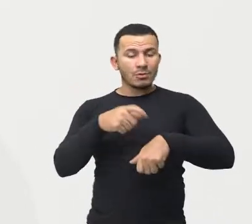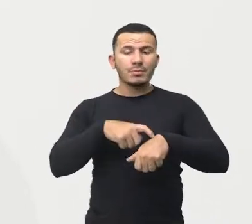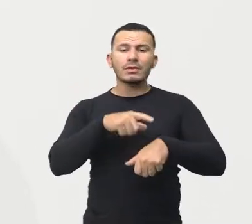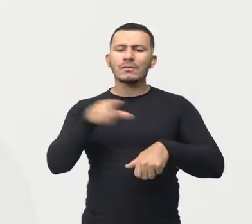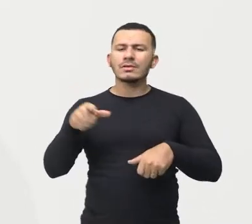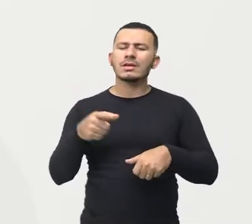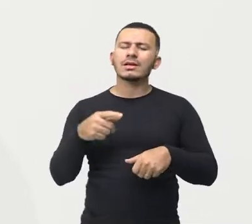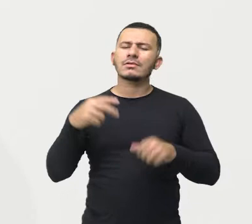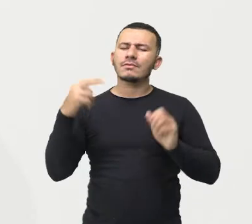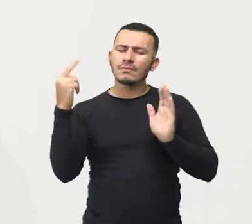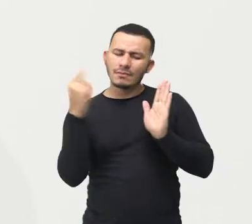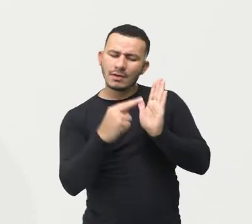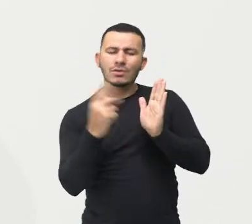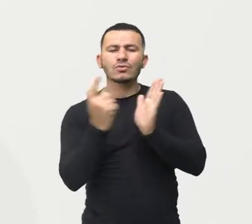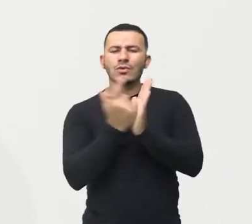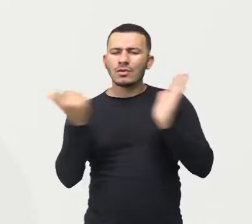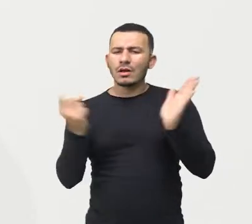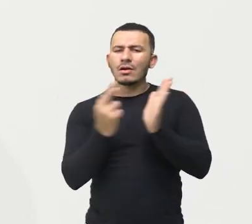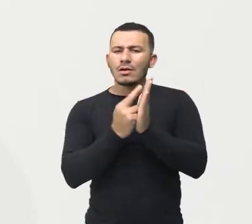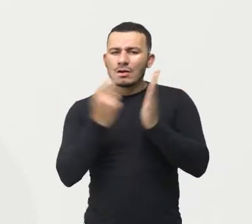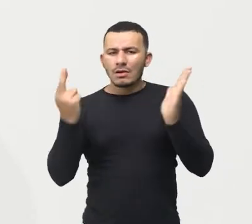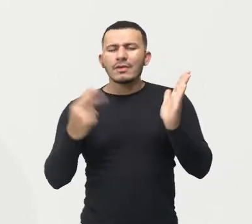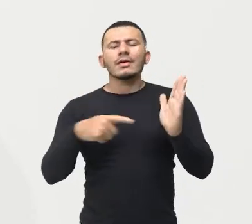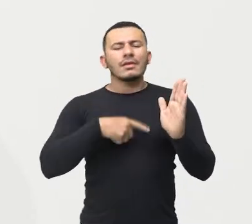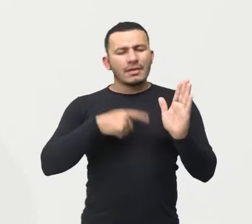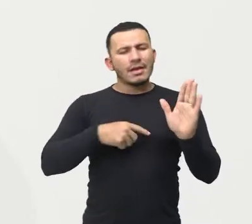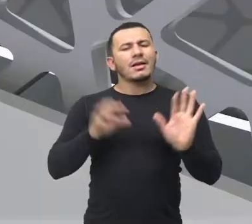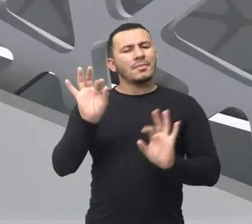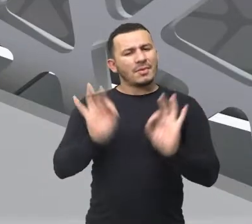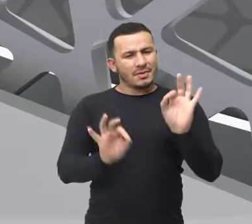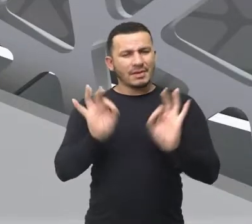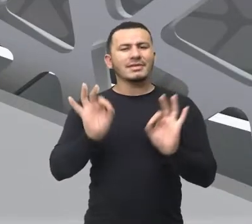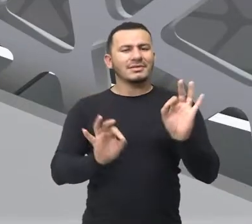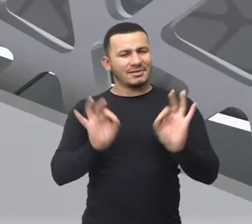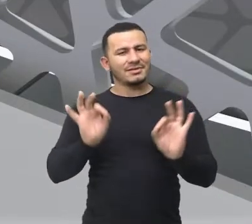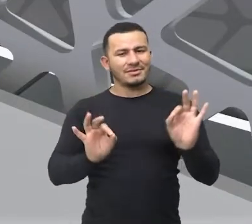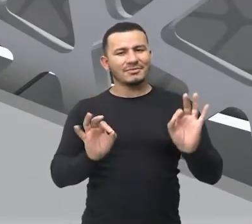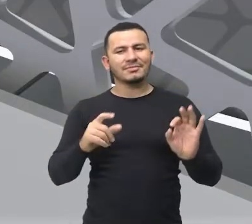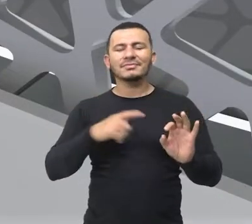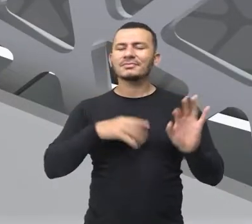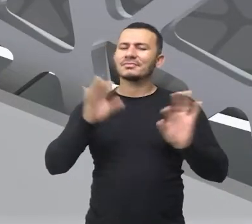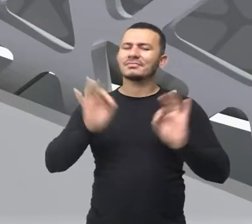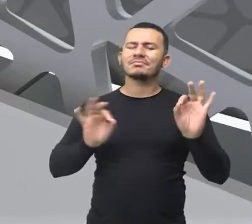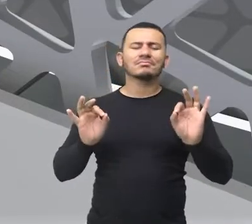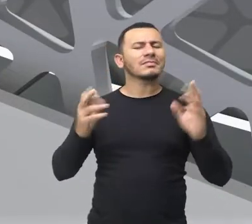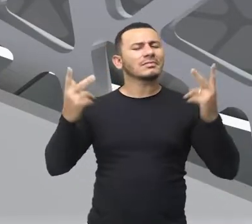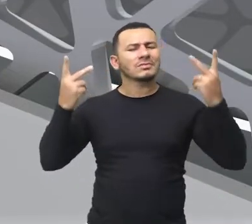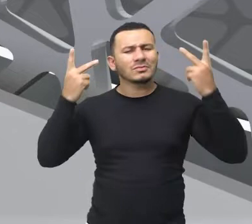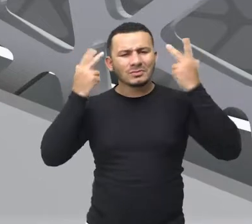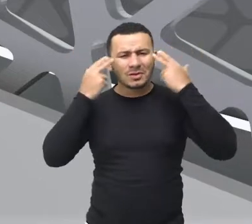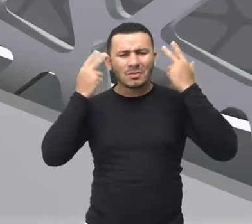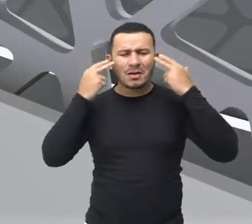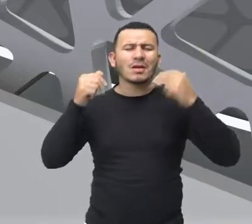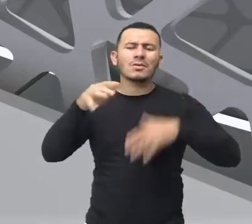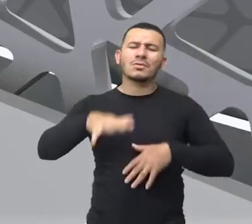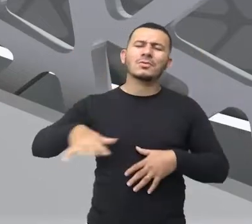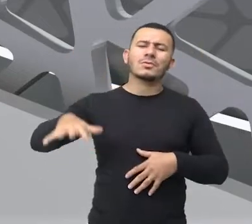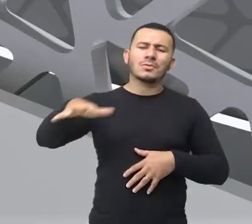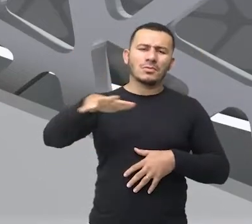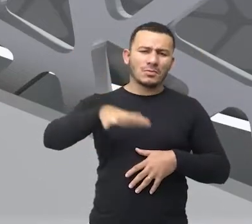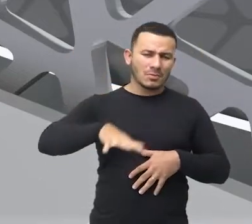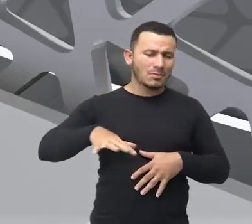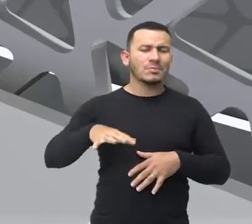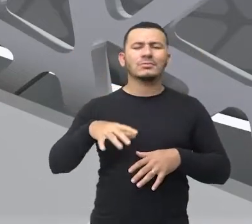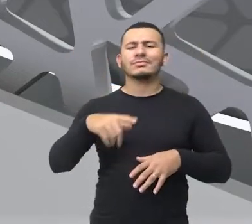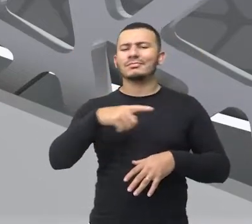uma notícia, perceba que a gente tem essa organização. É uma organização comum a muitos veículos